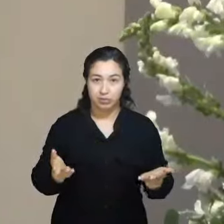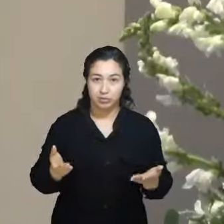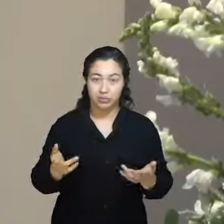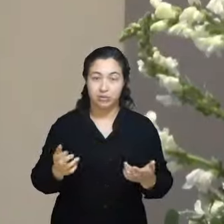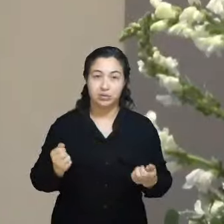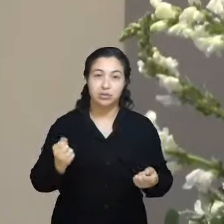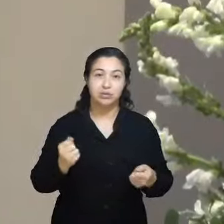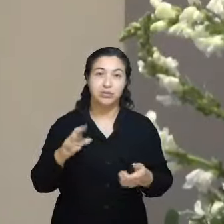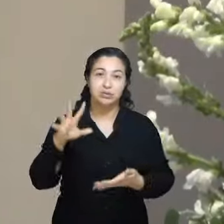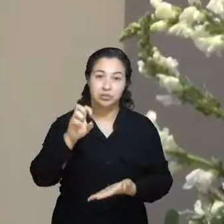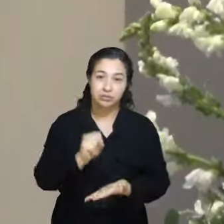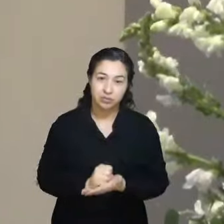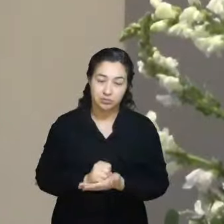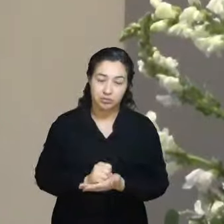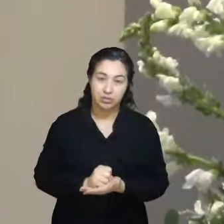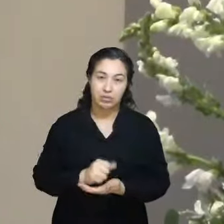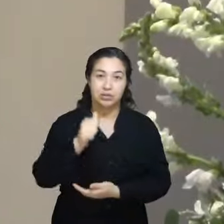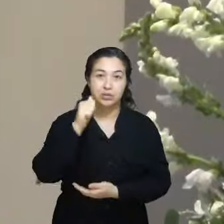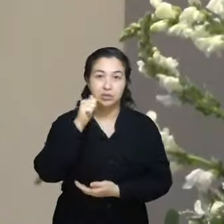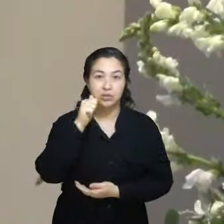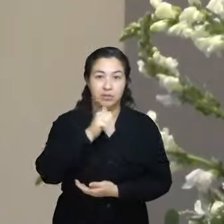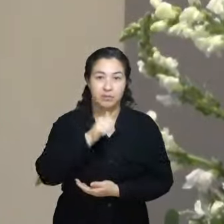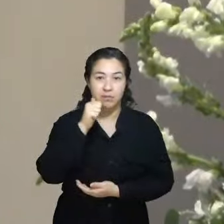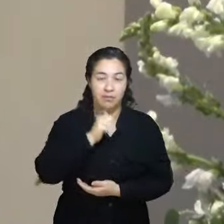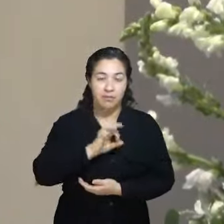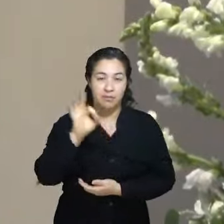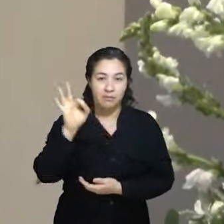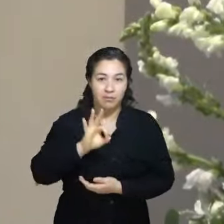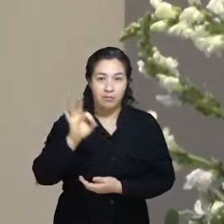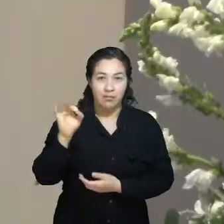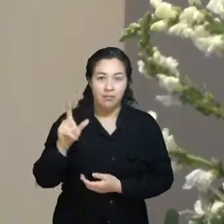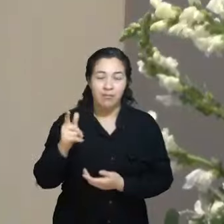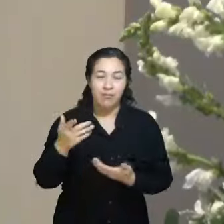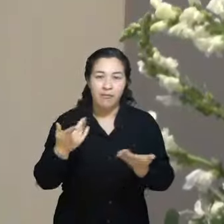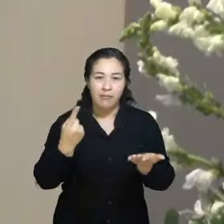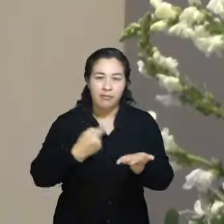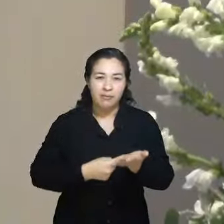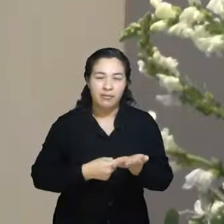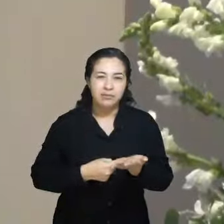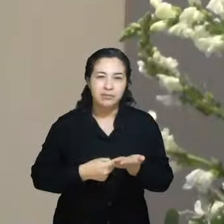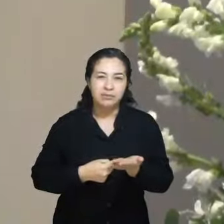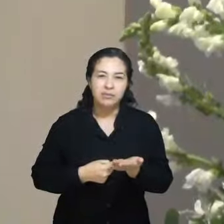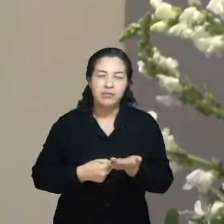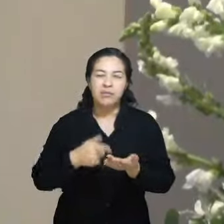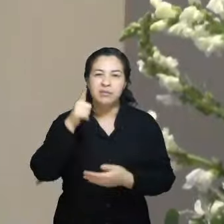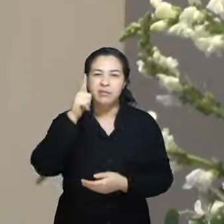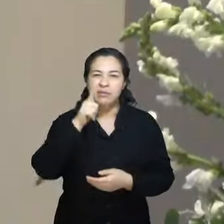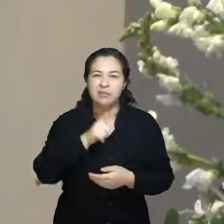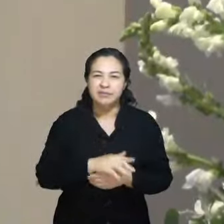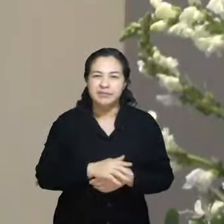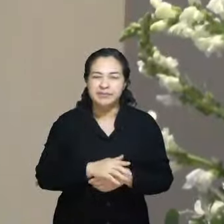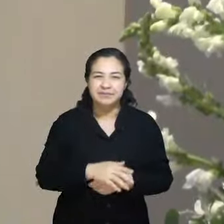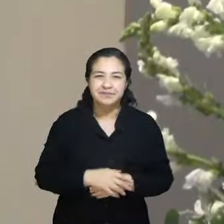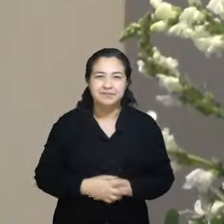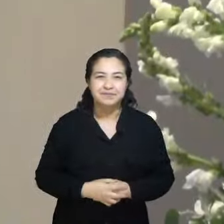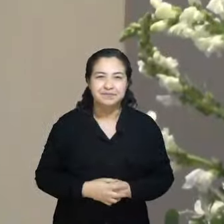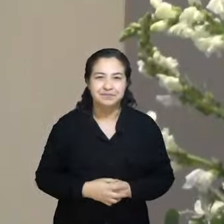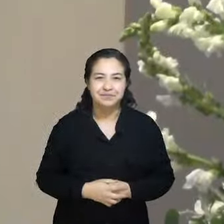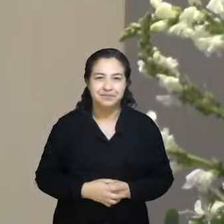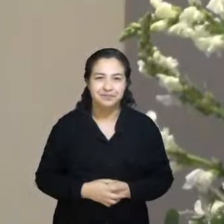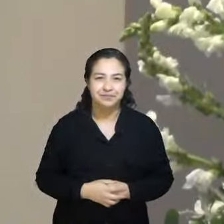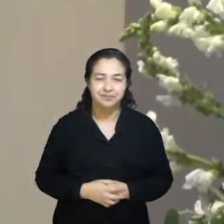qualificados determinada percentagem de mulher como modo de alcançar a vista da transitoriedade dessas